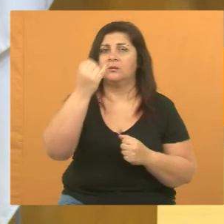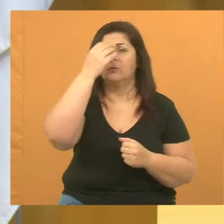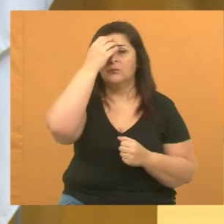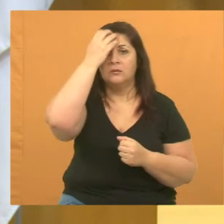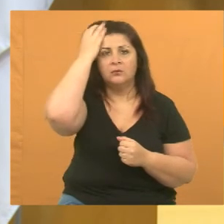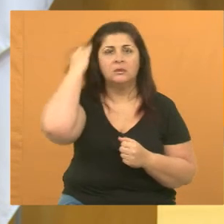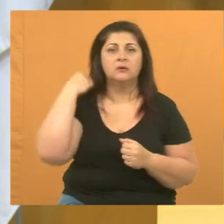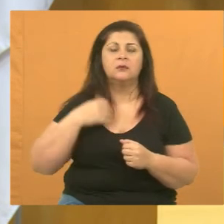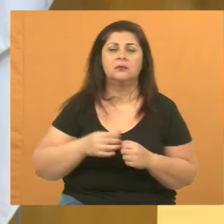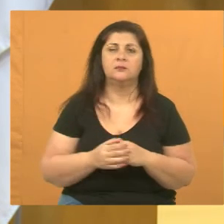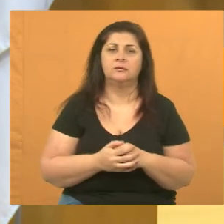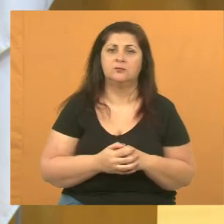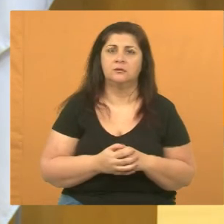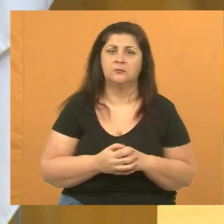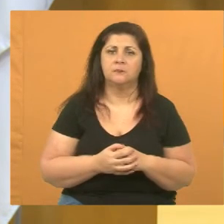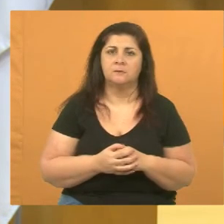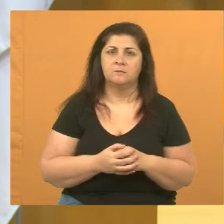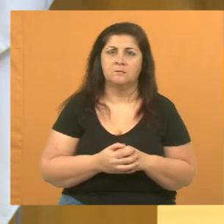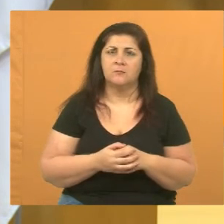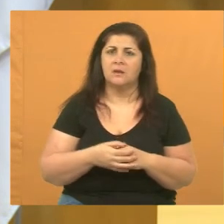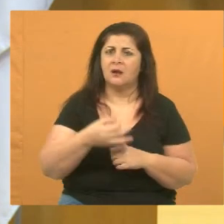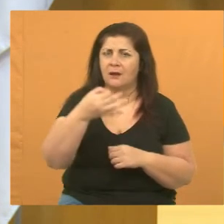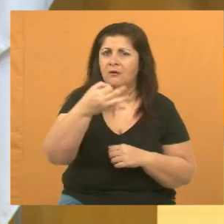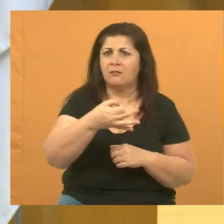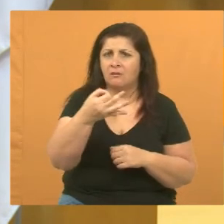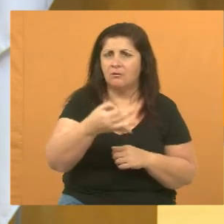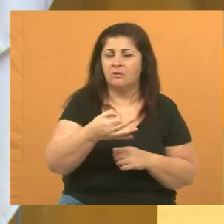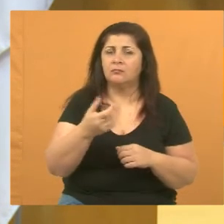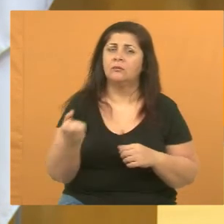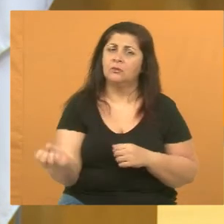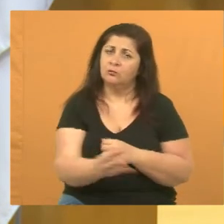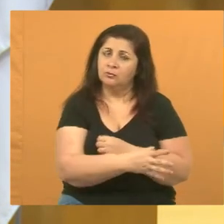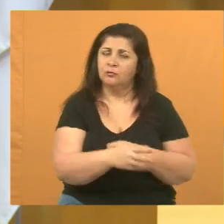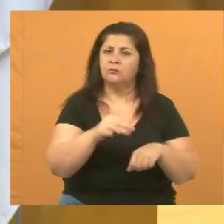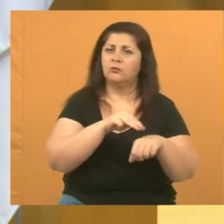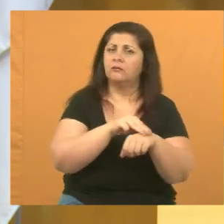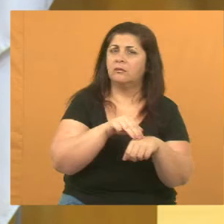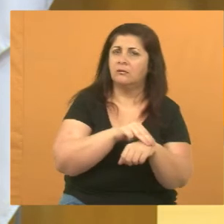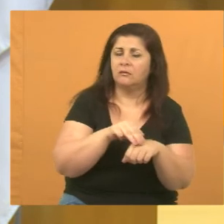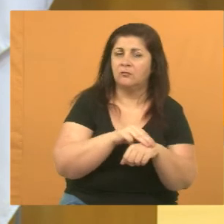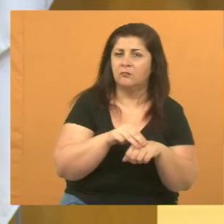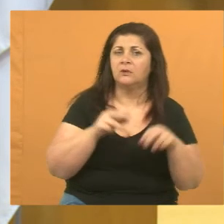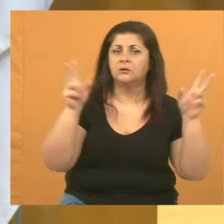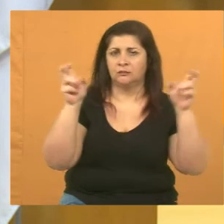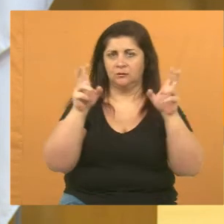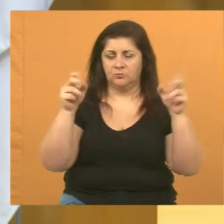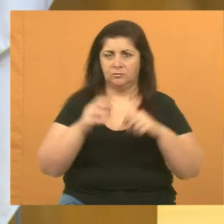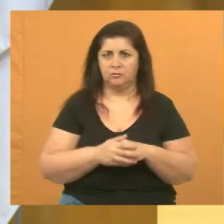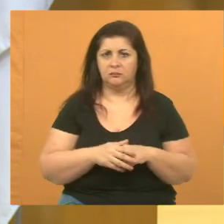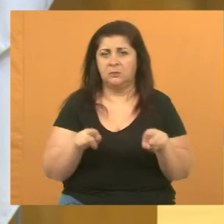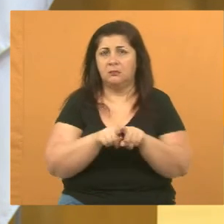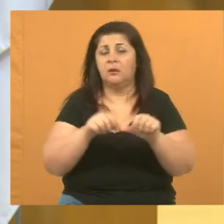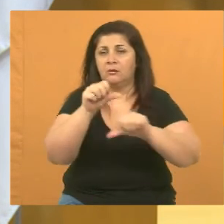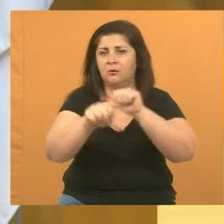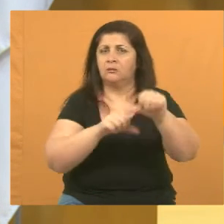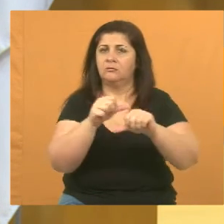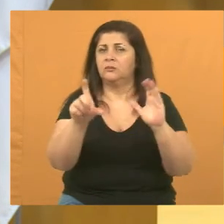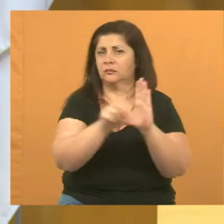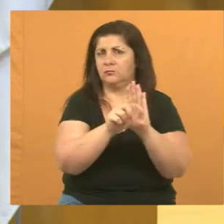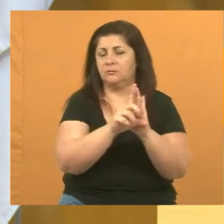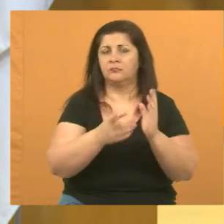a conveniência e conveniência uma nova discussão sobre o tema e, consequentemente, alteração